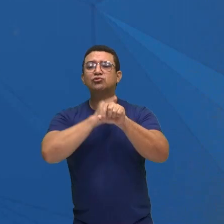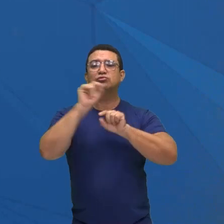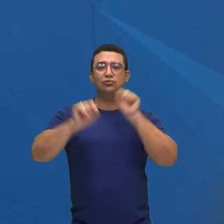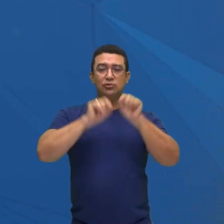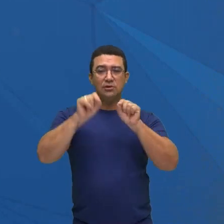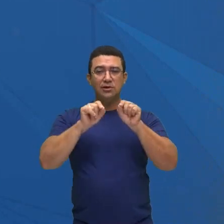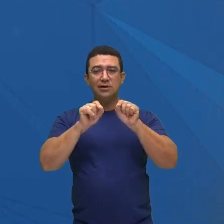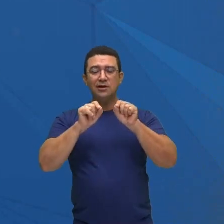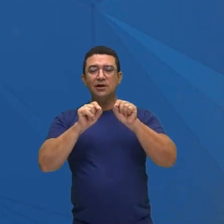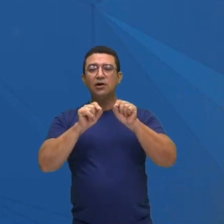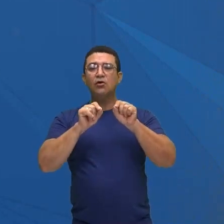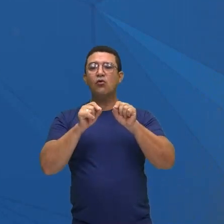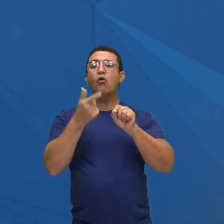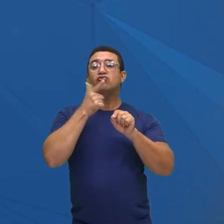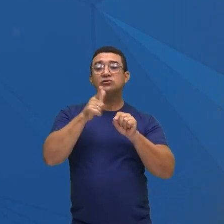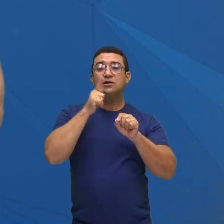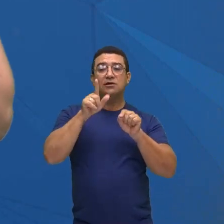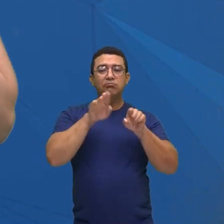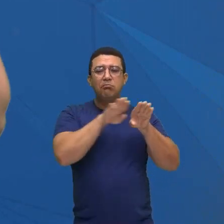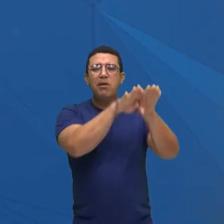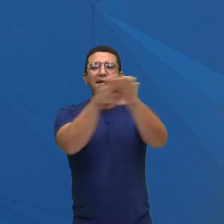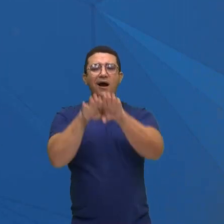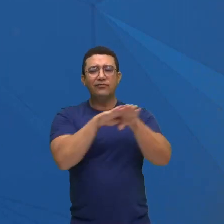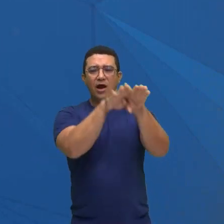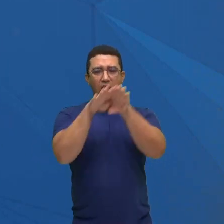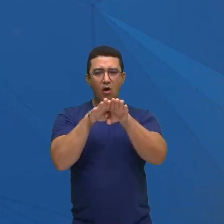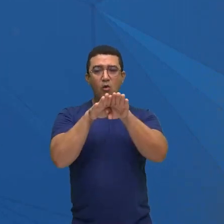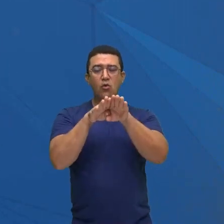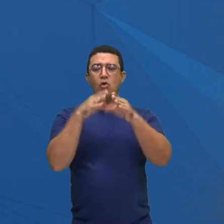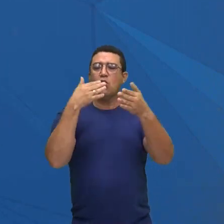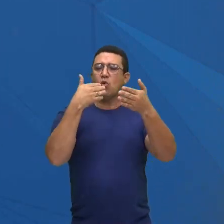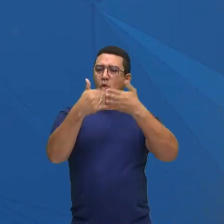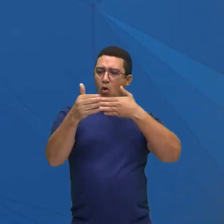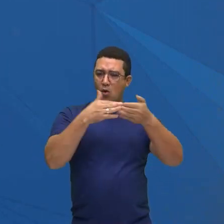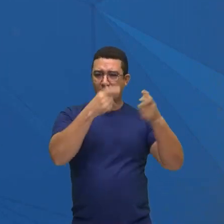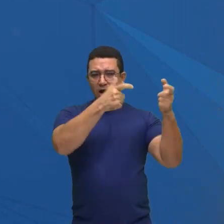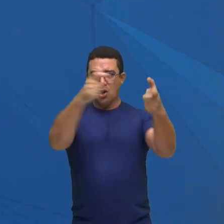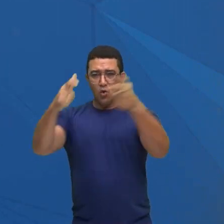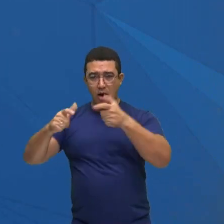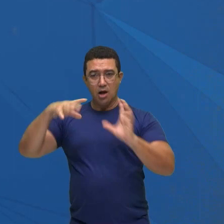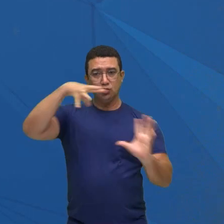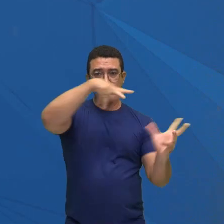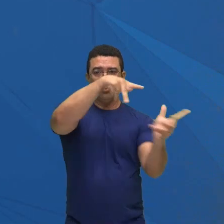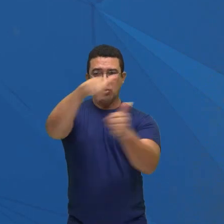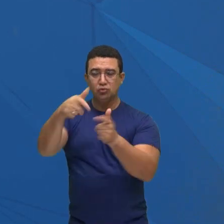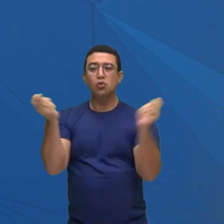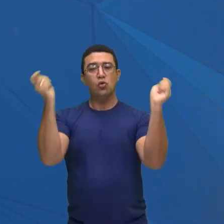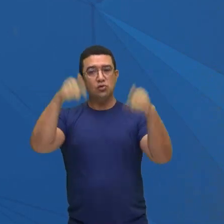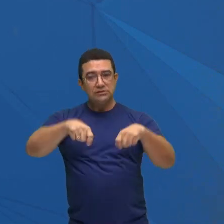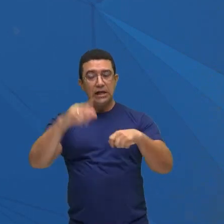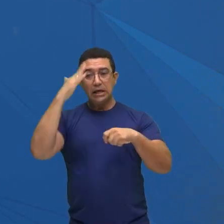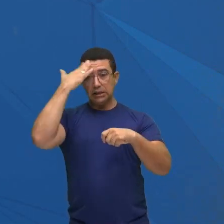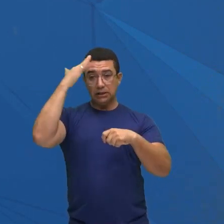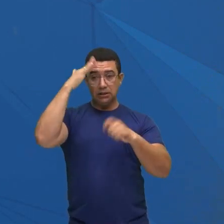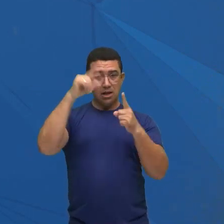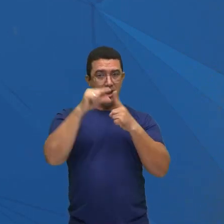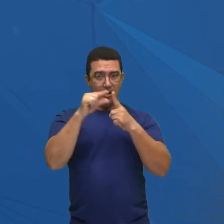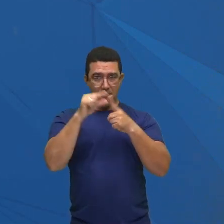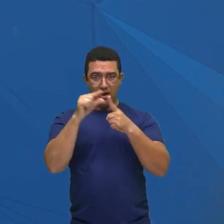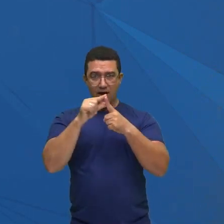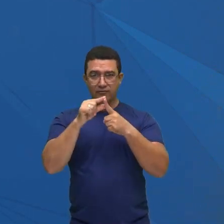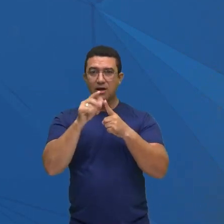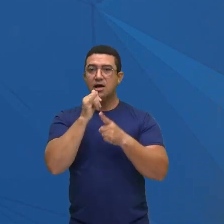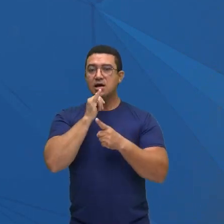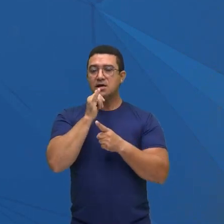se padronizar e que em qualquer lugar do mundo a gente consiga compreender aquele termo ou aquela palavra, no caso